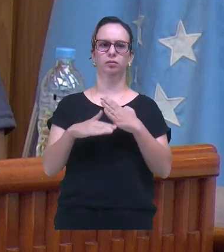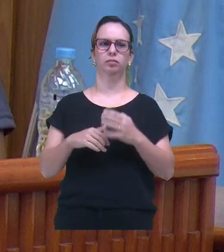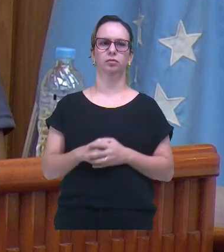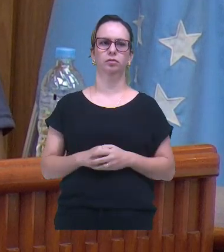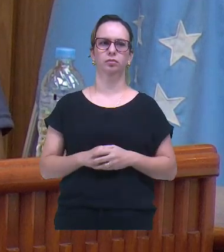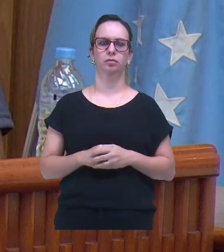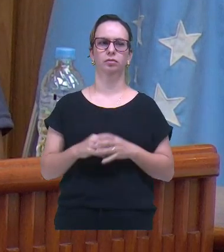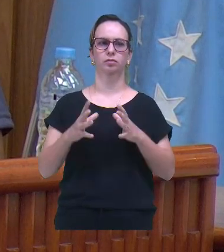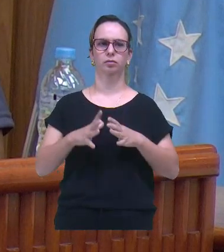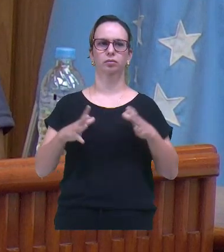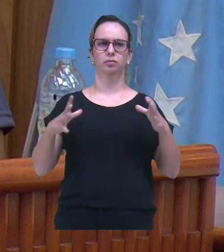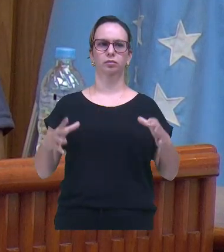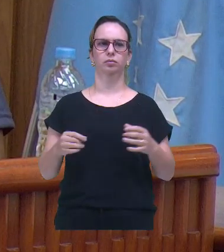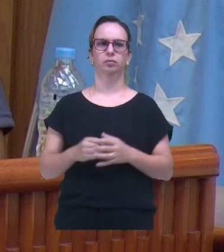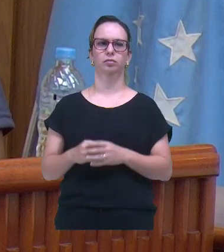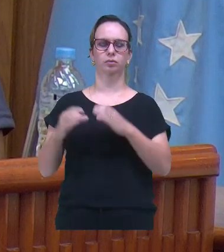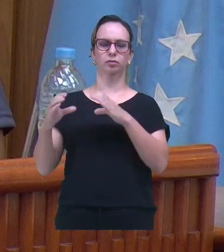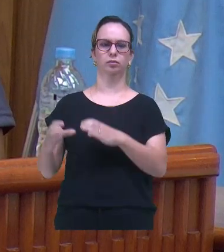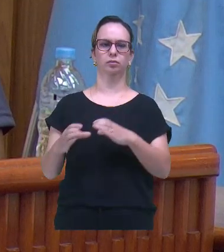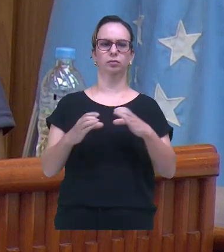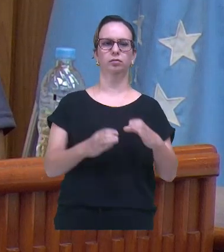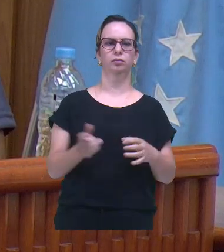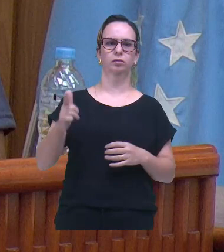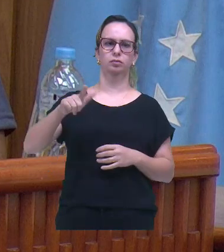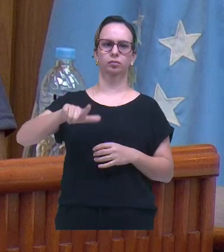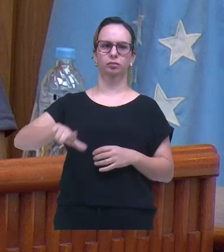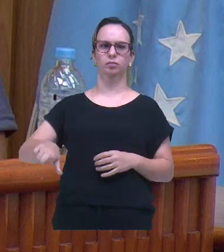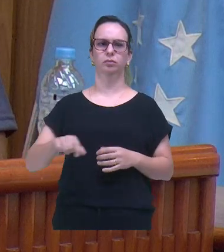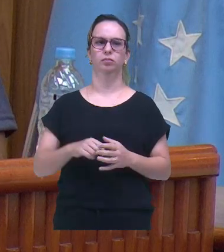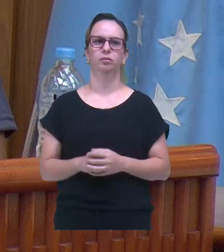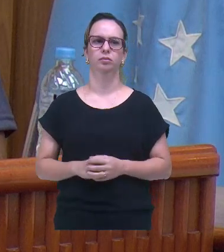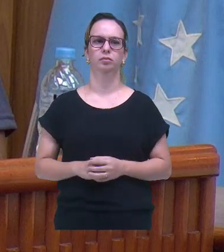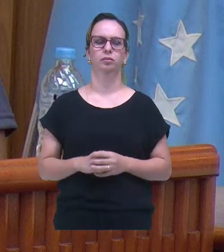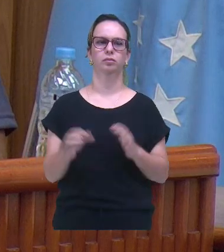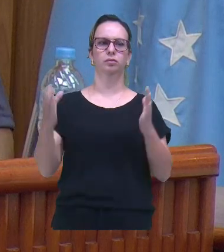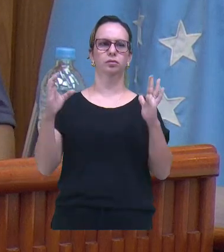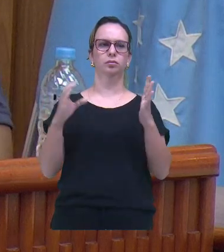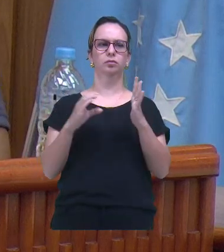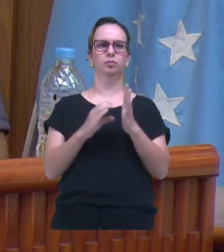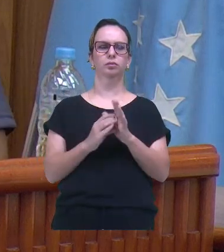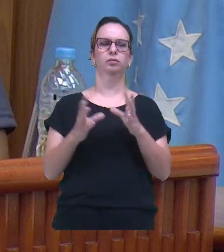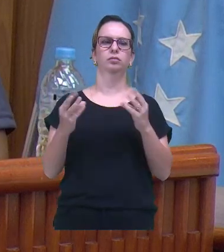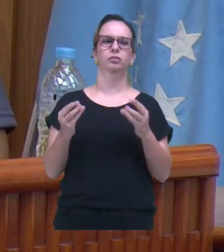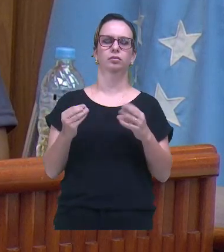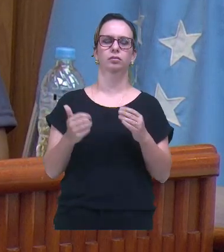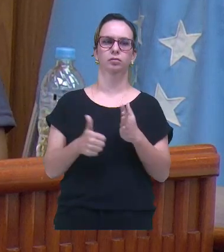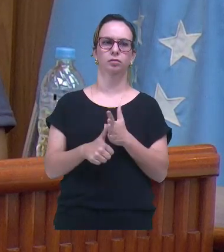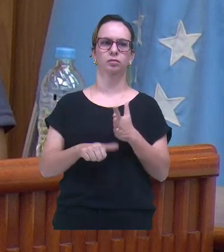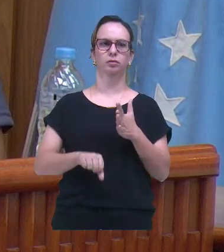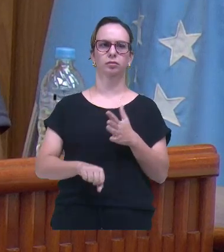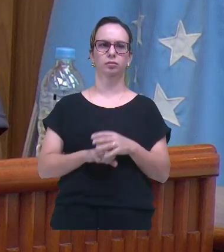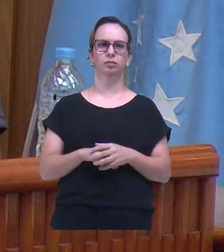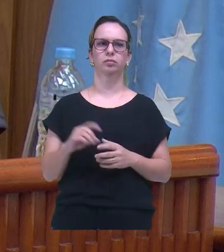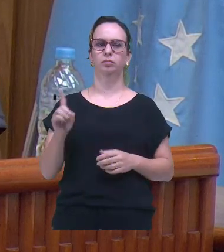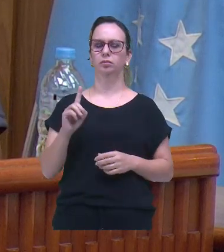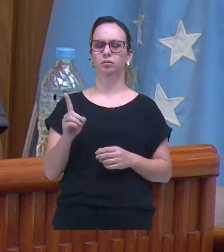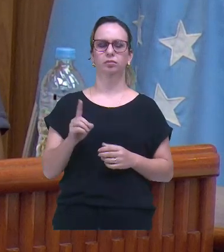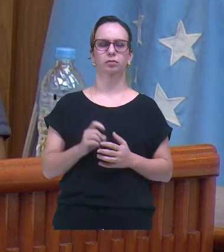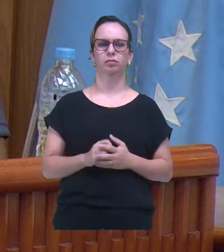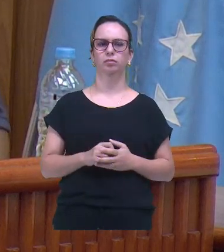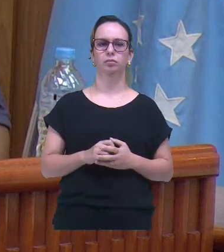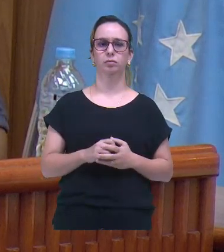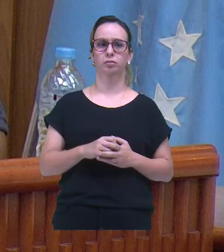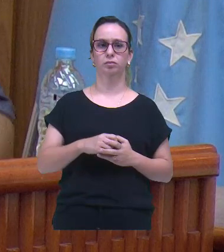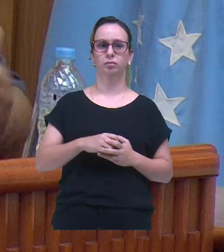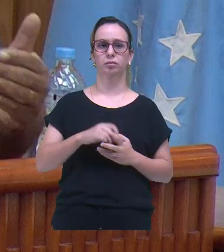é reinserir aquele apenado novamente à sociedade. E, muitas vezes, não somos lembrados,